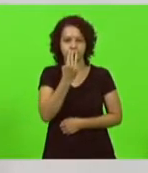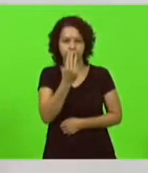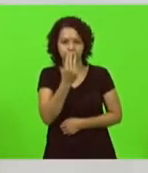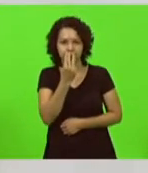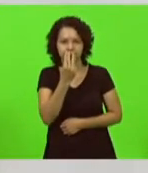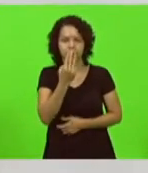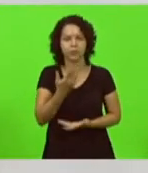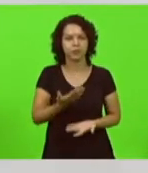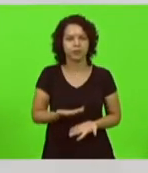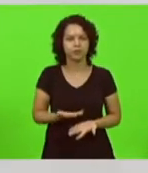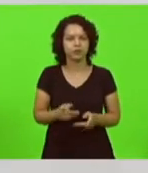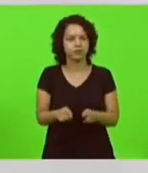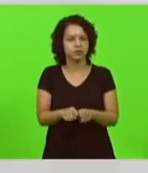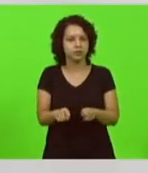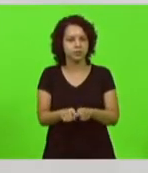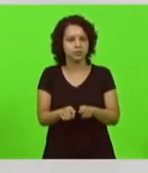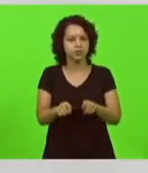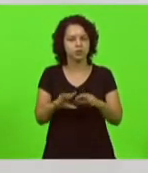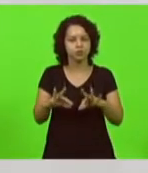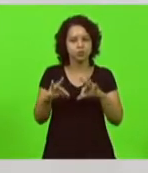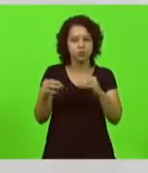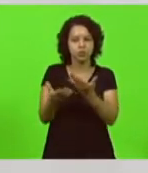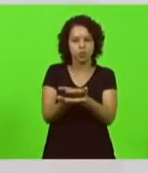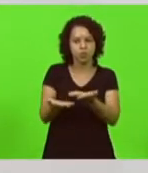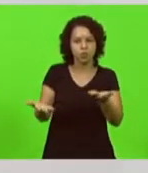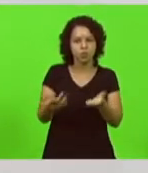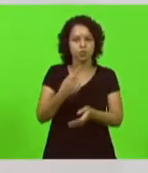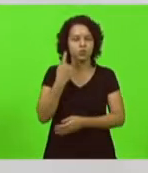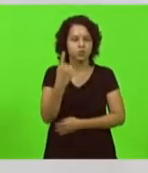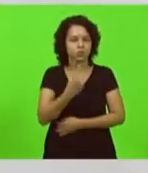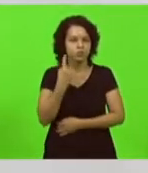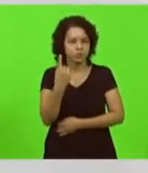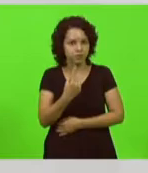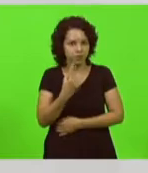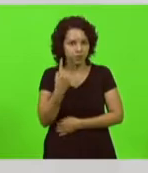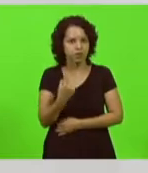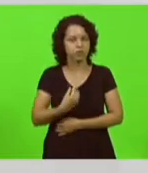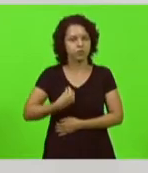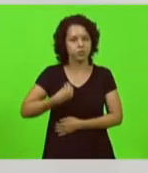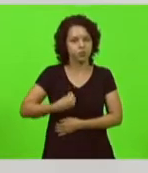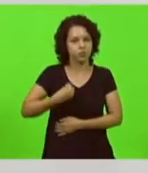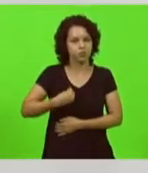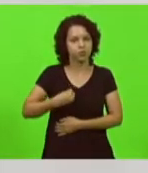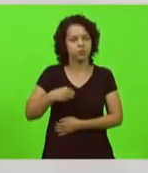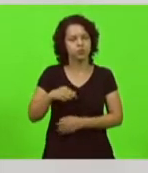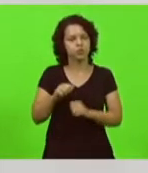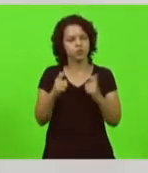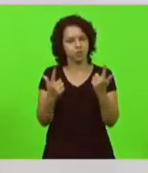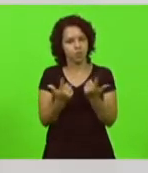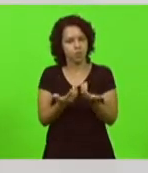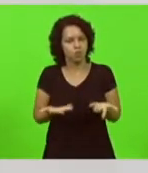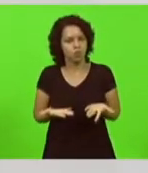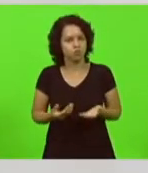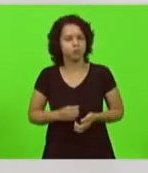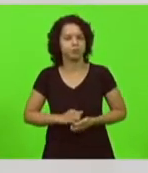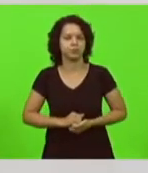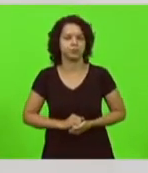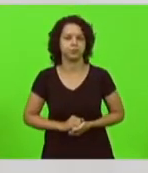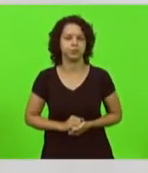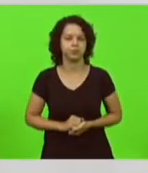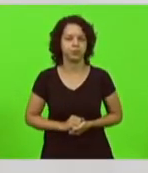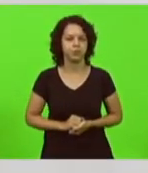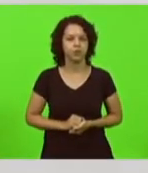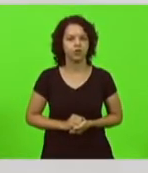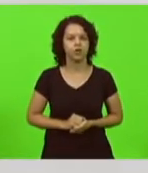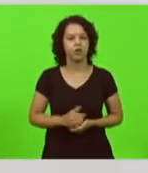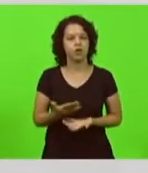nome, todos os demais deputados e deputadas presentes aqui nesta casa hoje, o senhor presidente do Tribunal